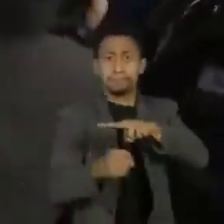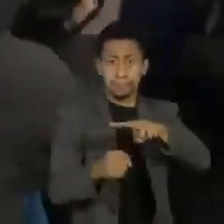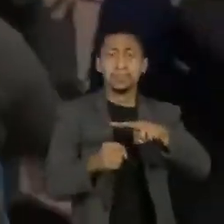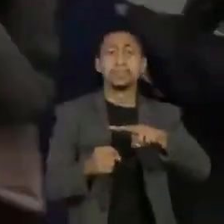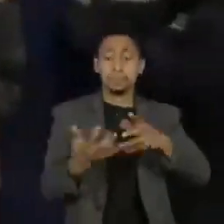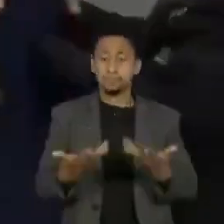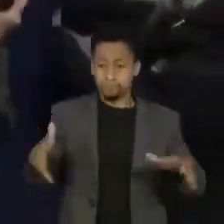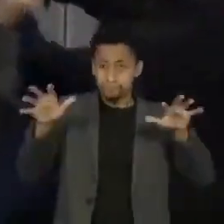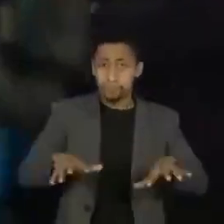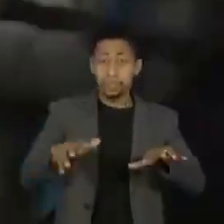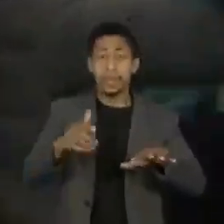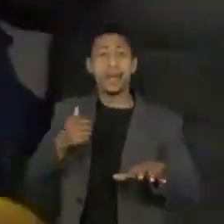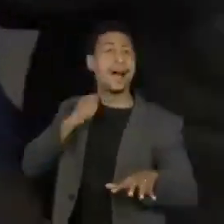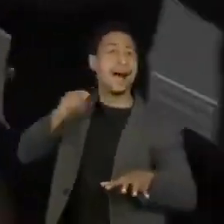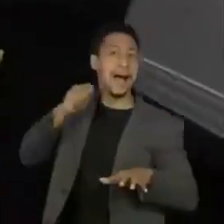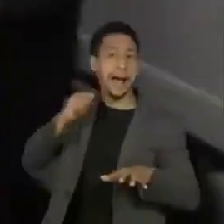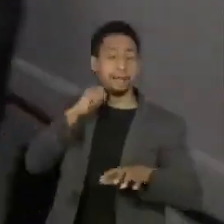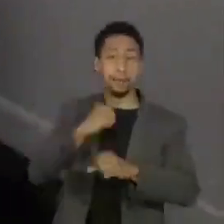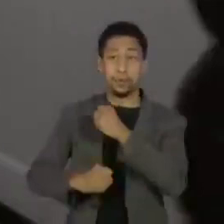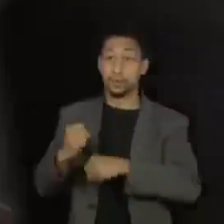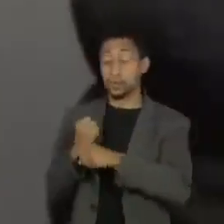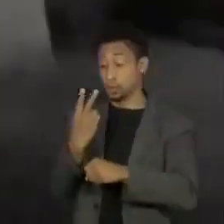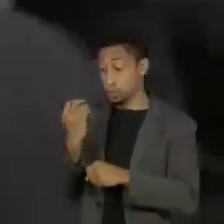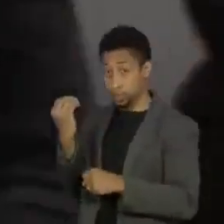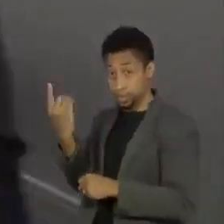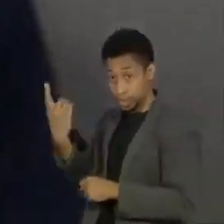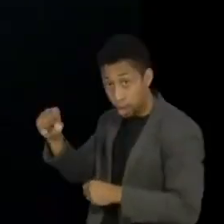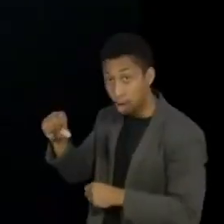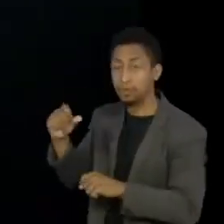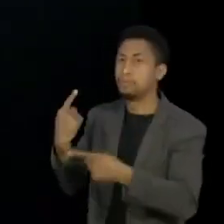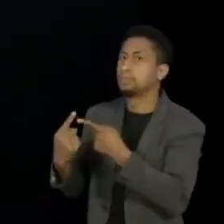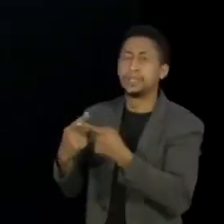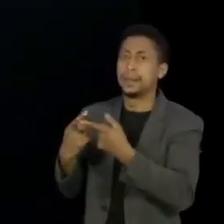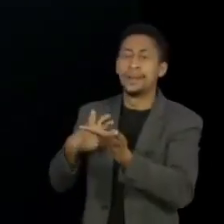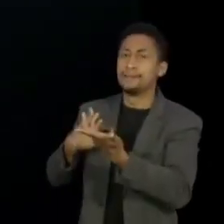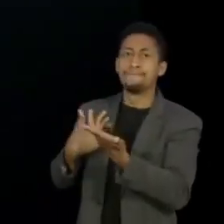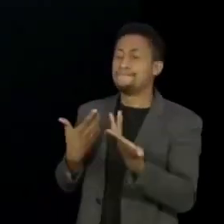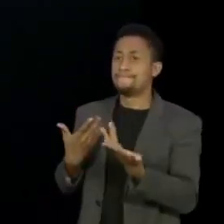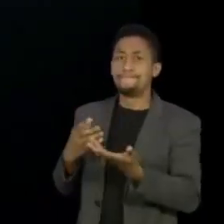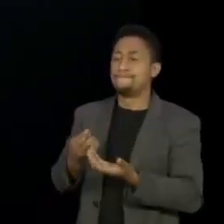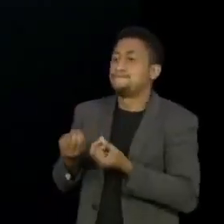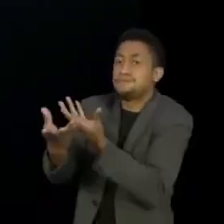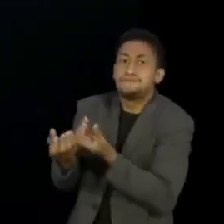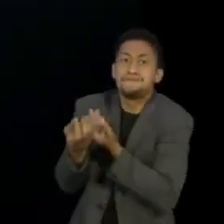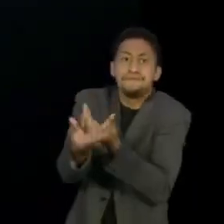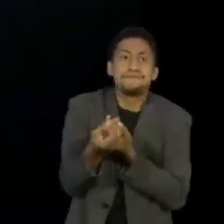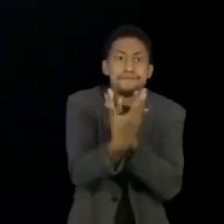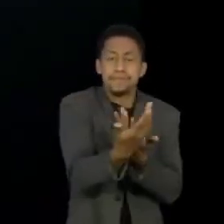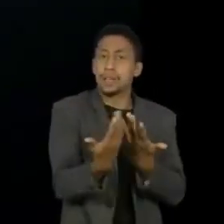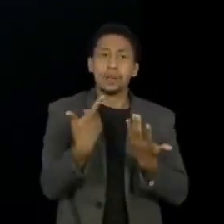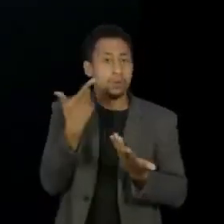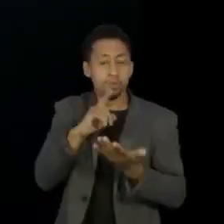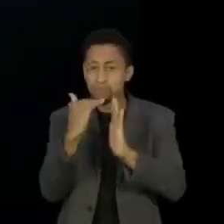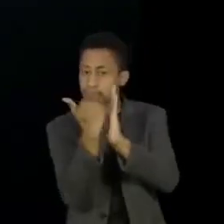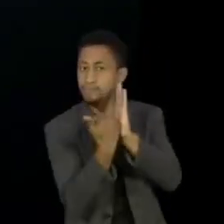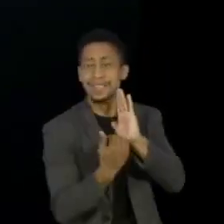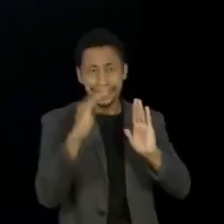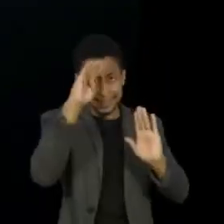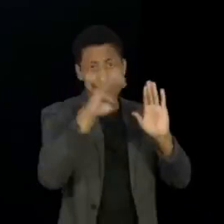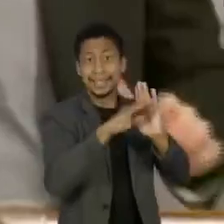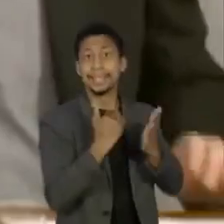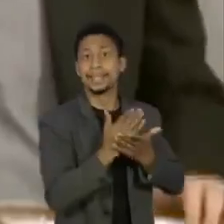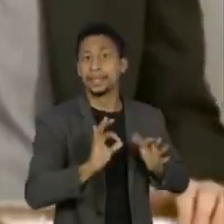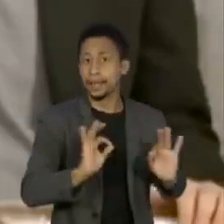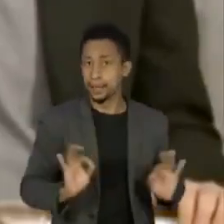britânica em abril de 2019, por ter violado as condições de liberdade vigiada que enfrentava em outro